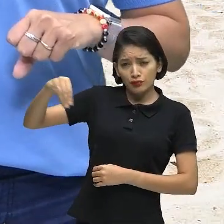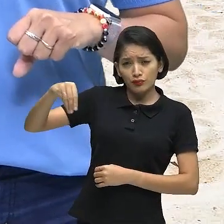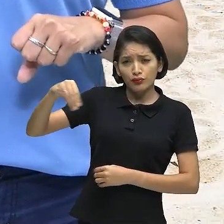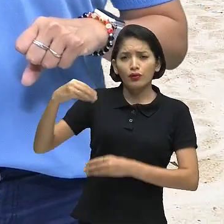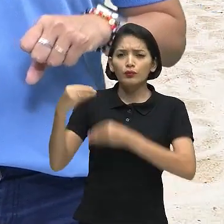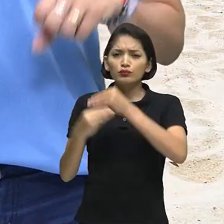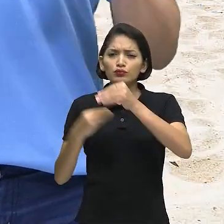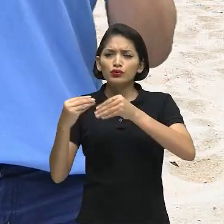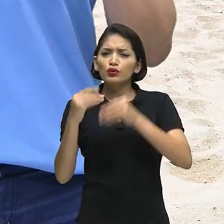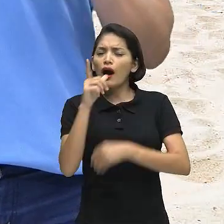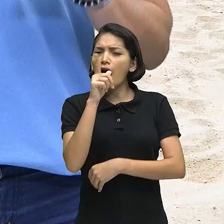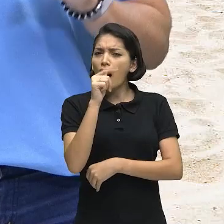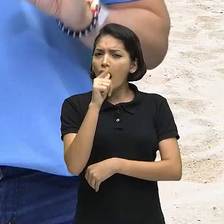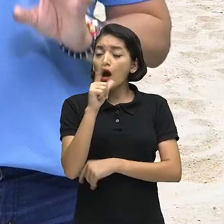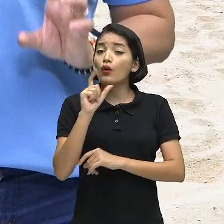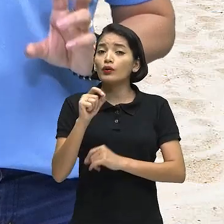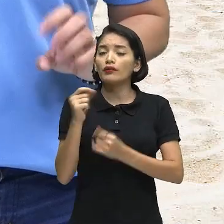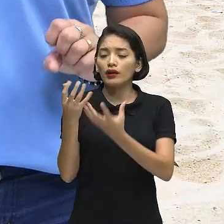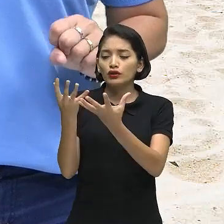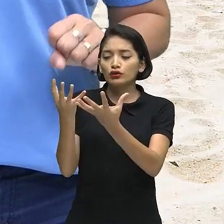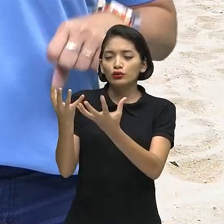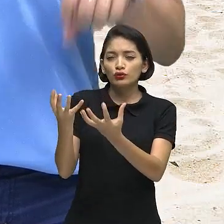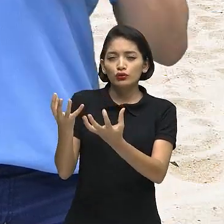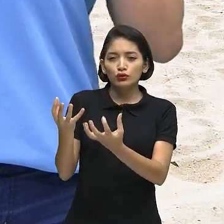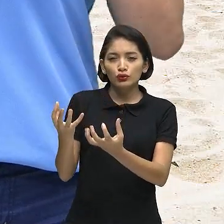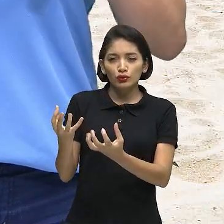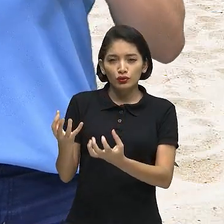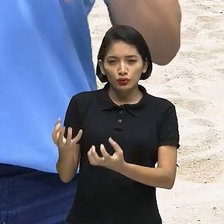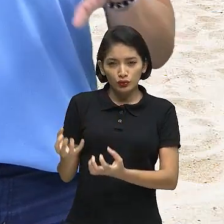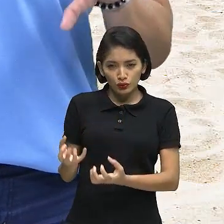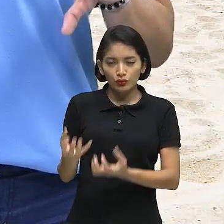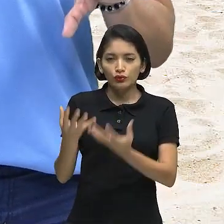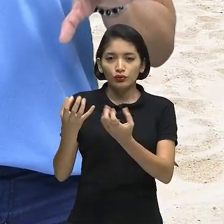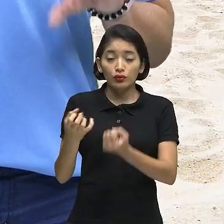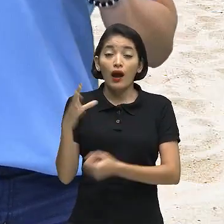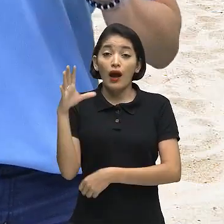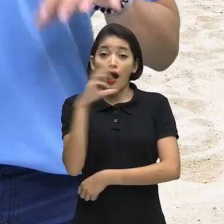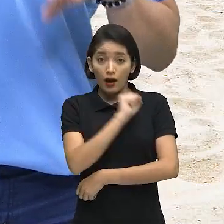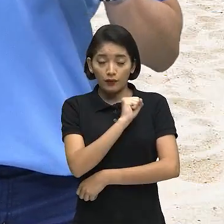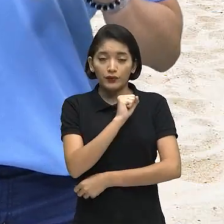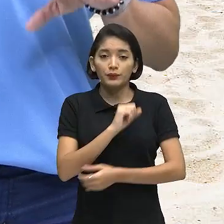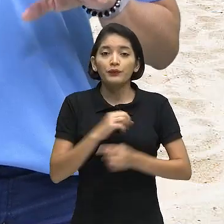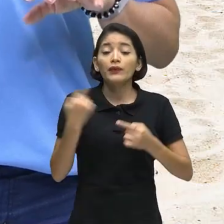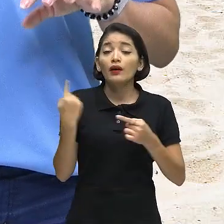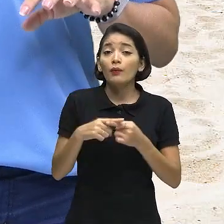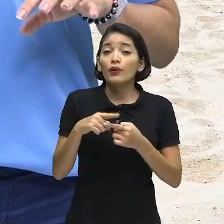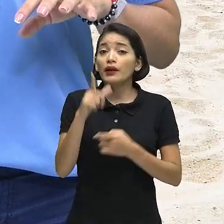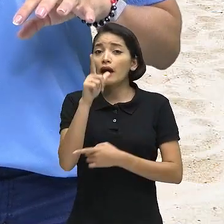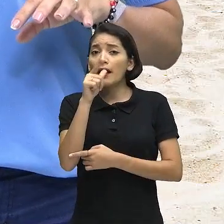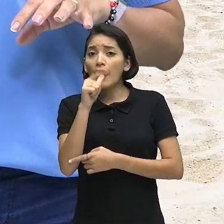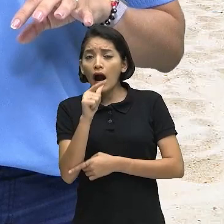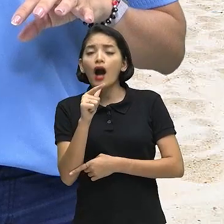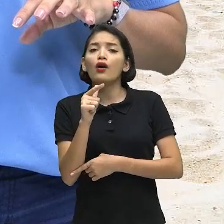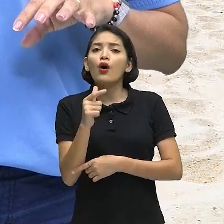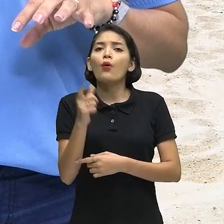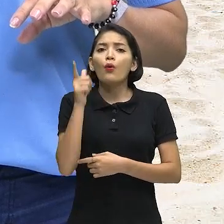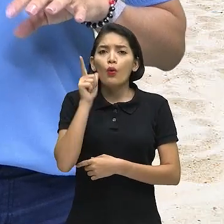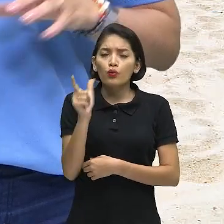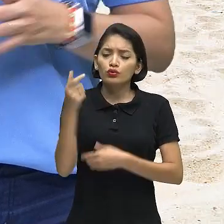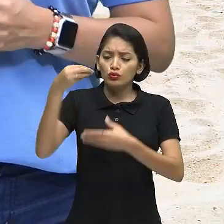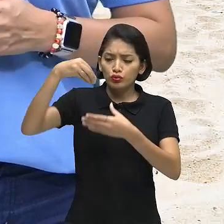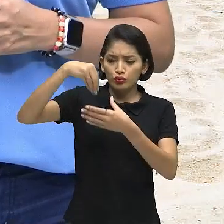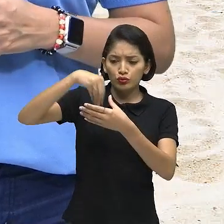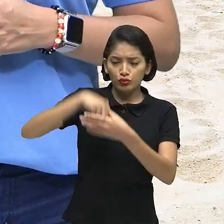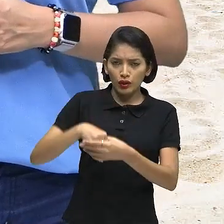nessa areia, ela vai ser mais permeável, né? Ela vai sumir rapidamente, porque a água vai conseguir penetrar aqui nesses poros,